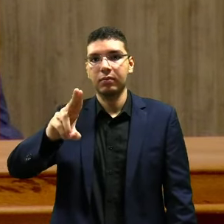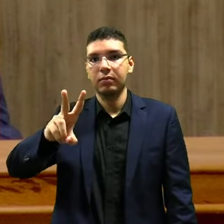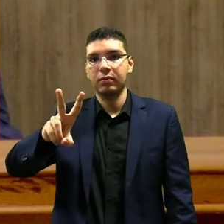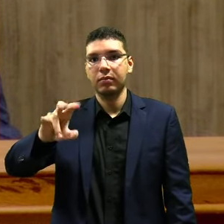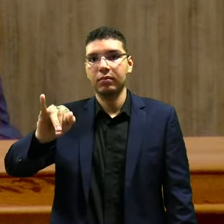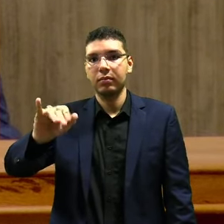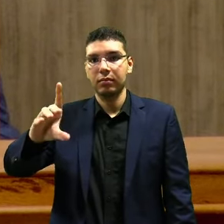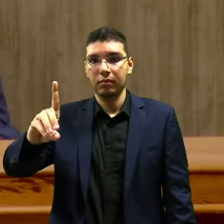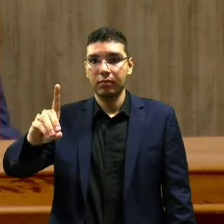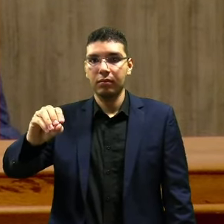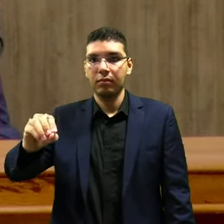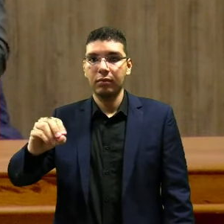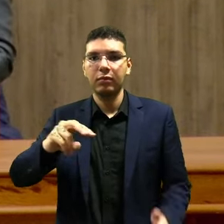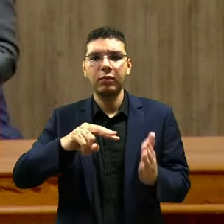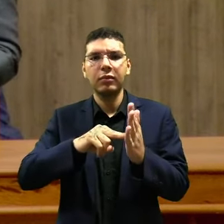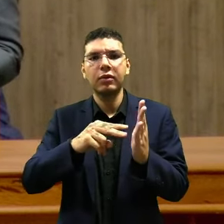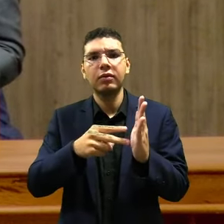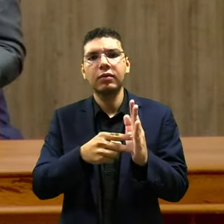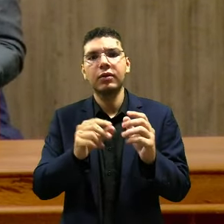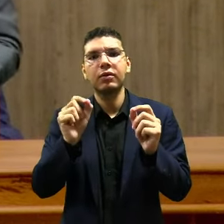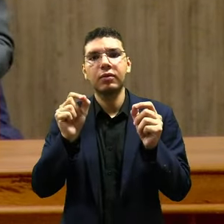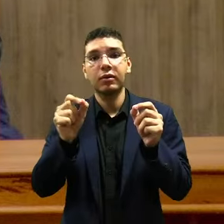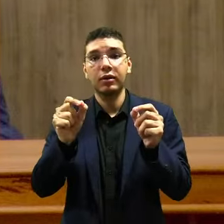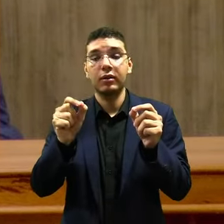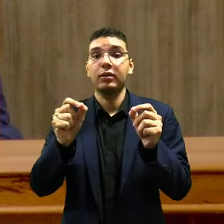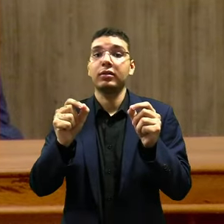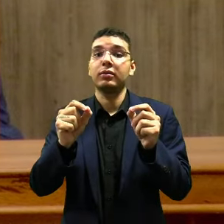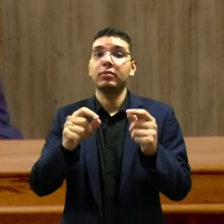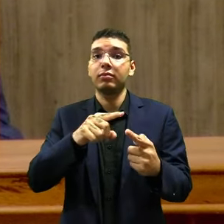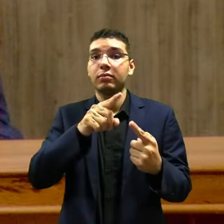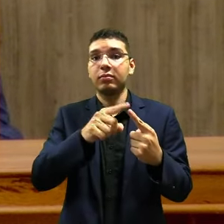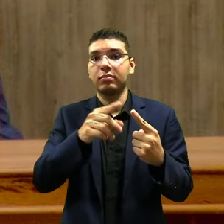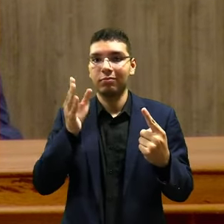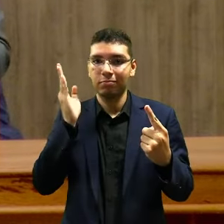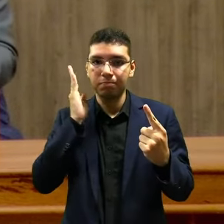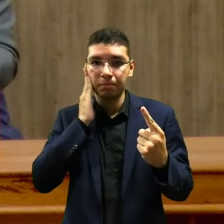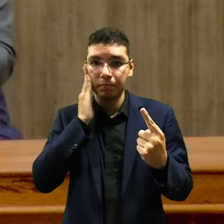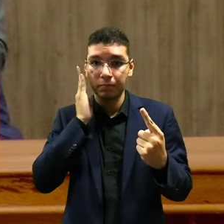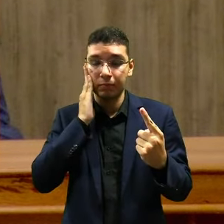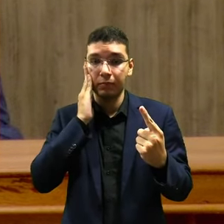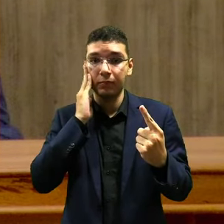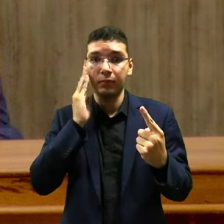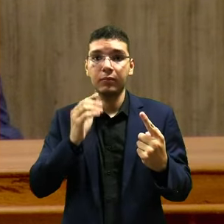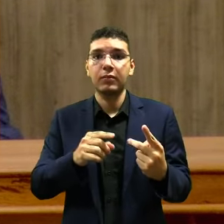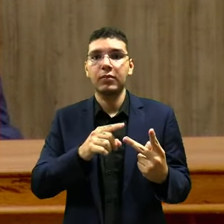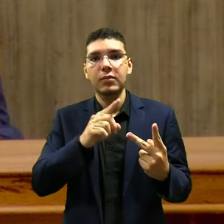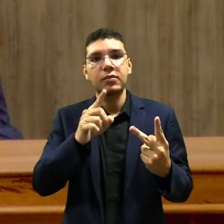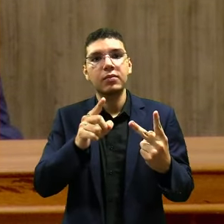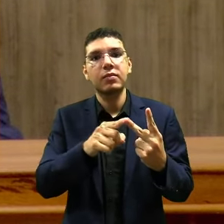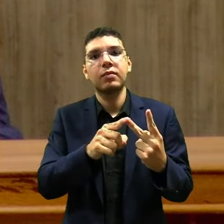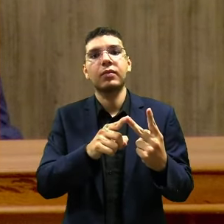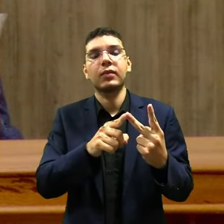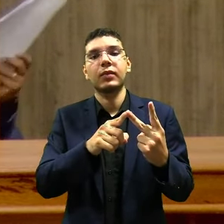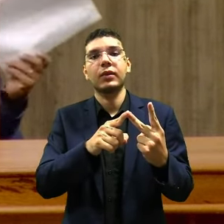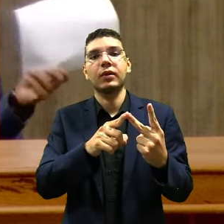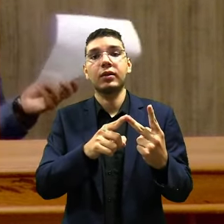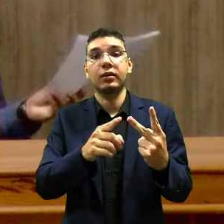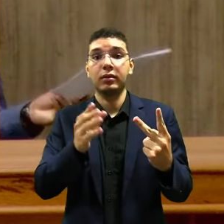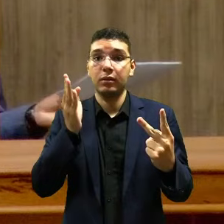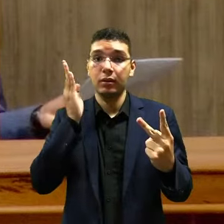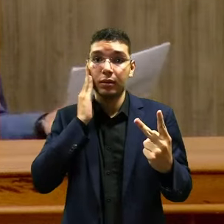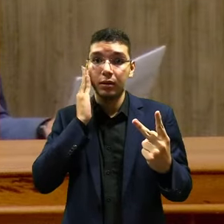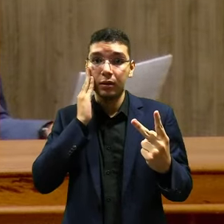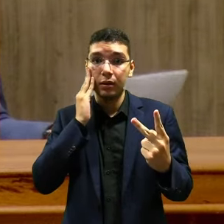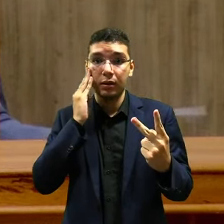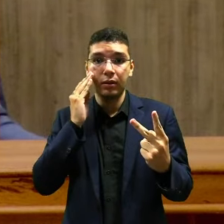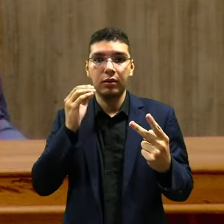ela tem o sentido de compreensão ela tem o sentido de entender algo mentalmente